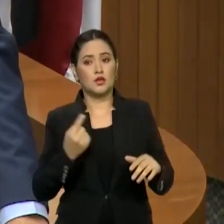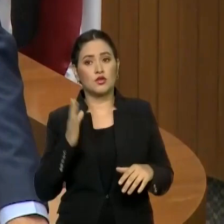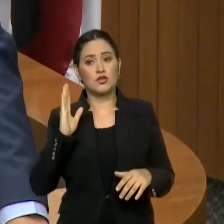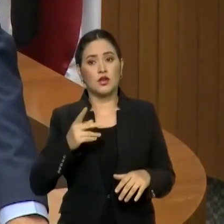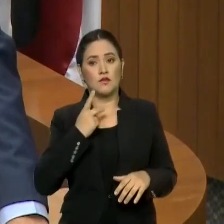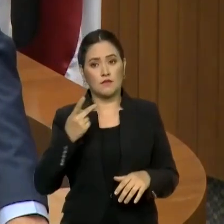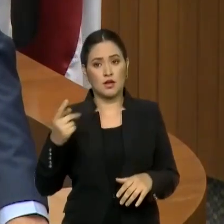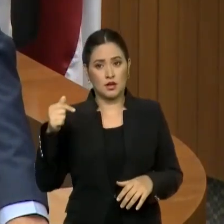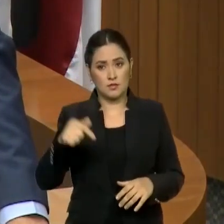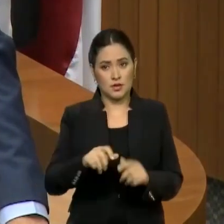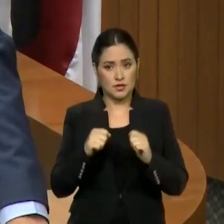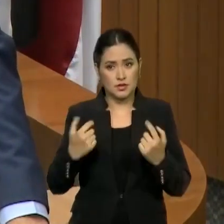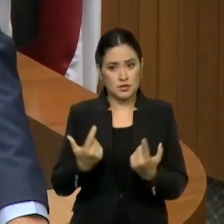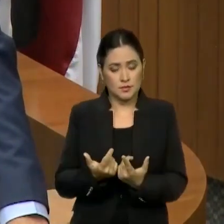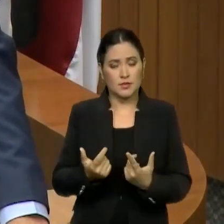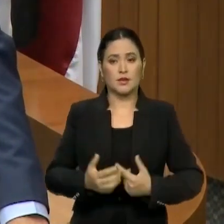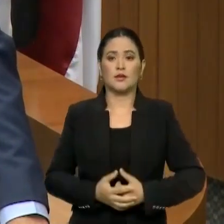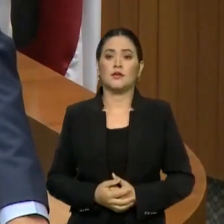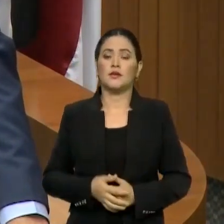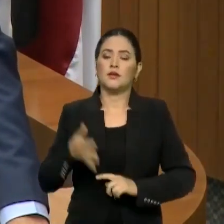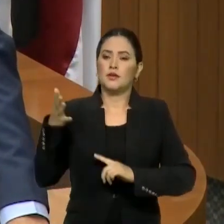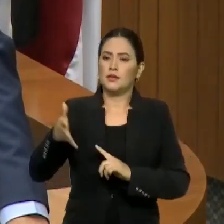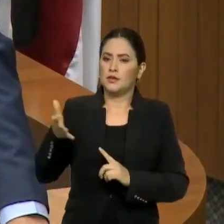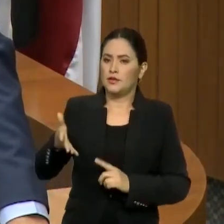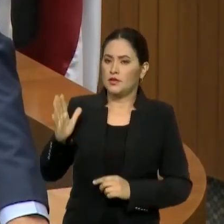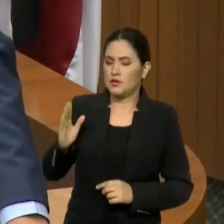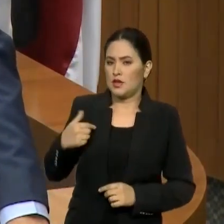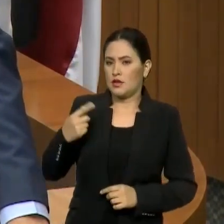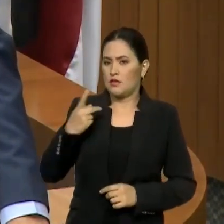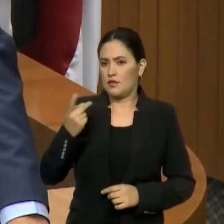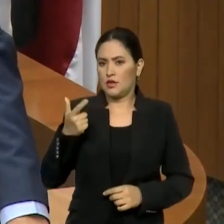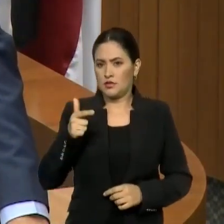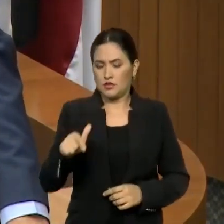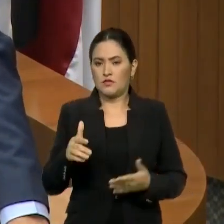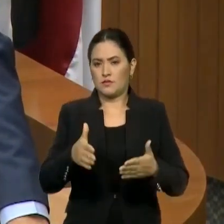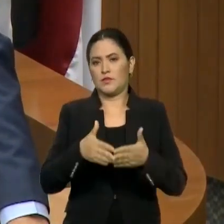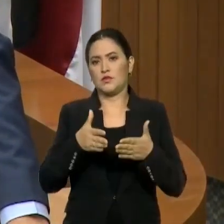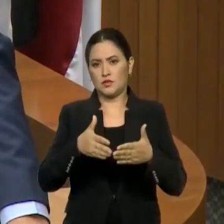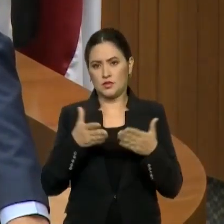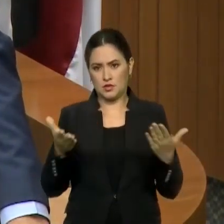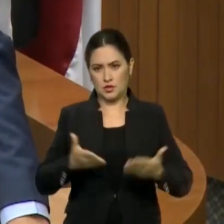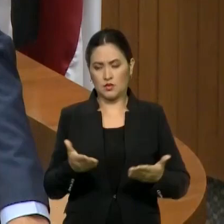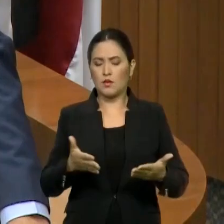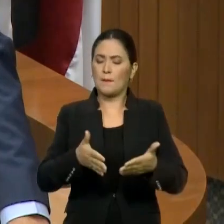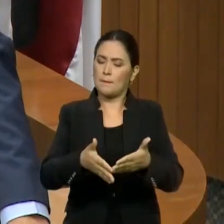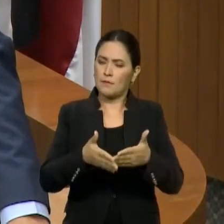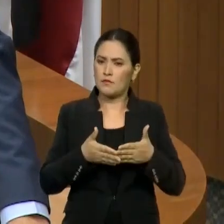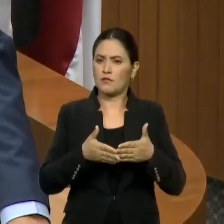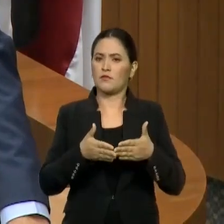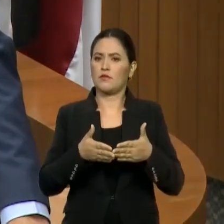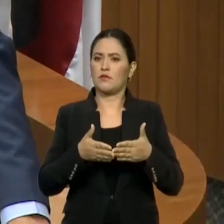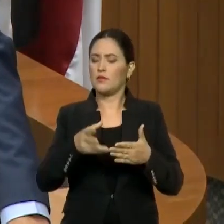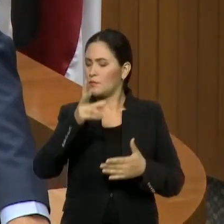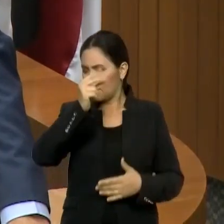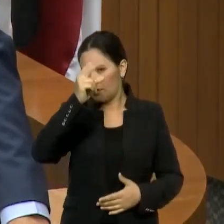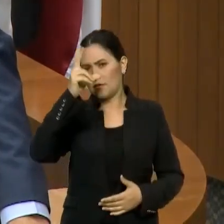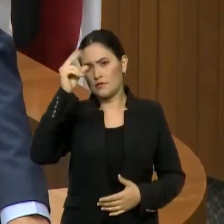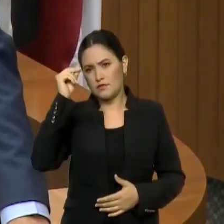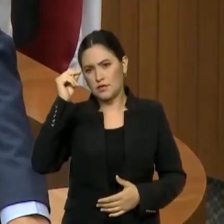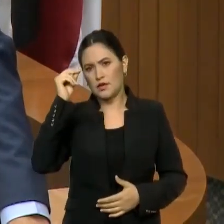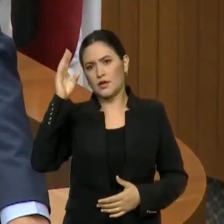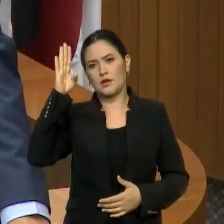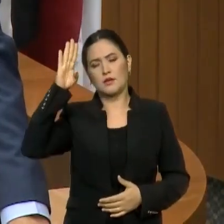ensino de São Luís às crianças com transtorno do espectro autista. Por favor, prefeito